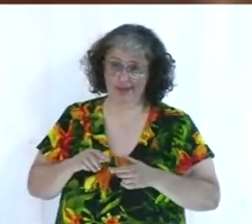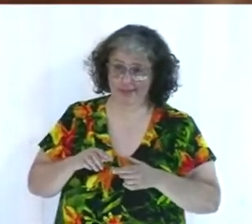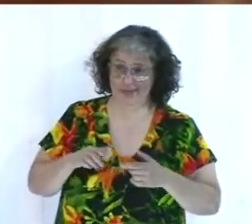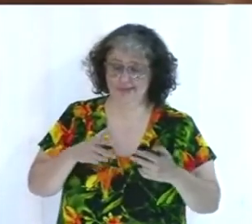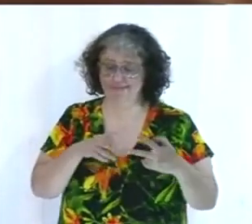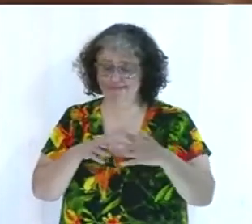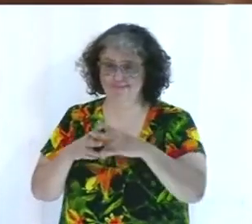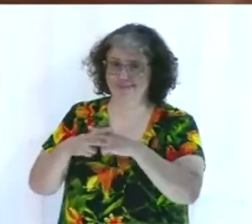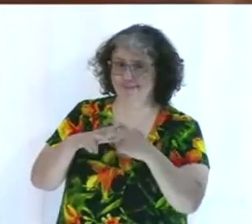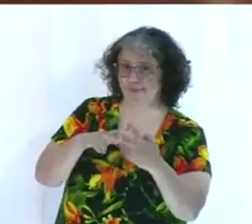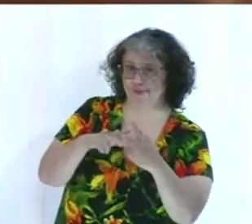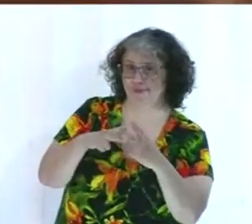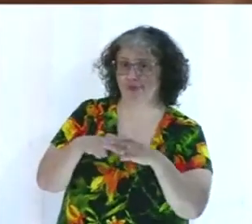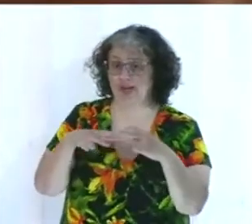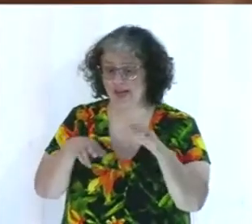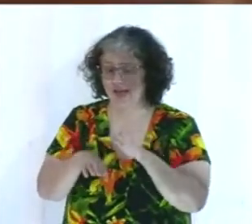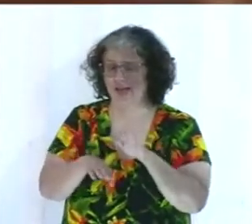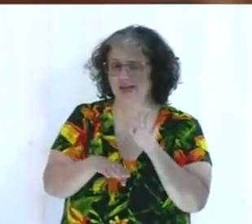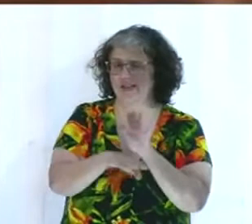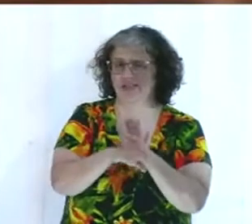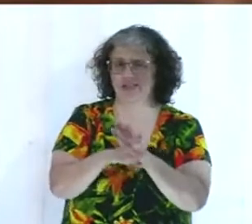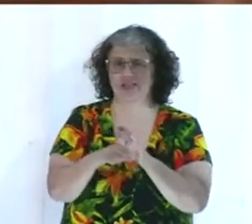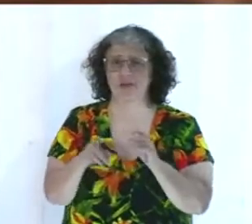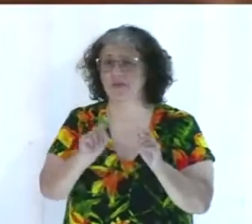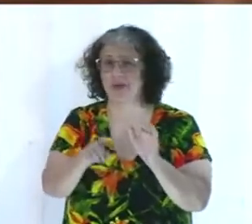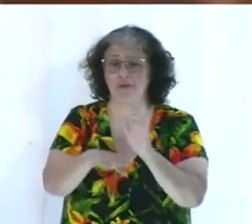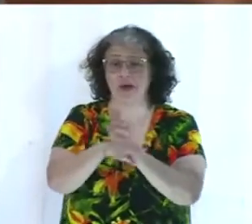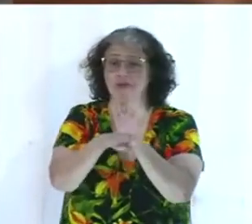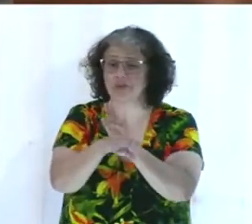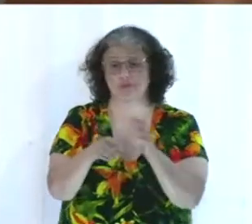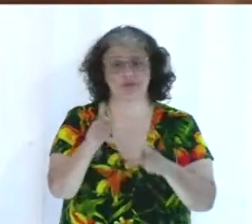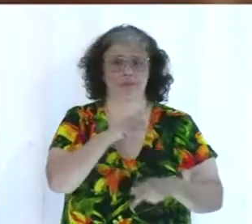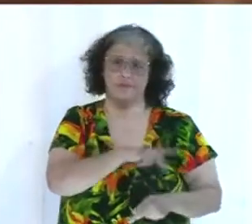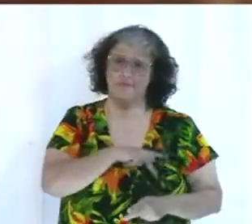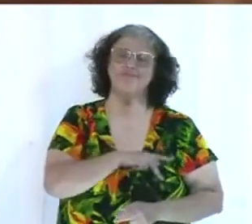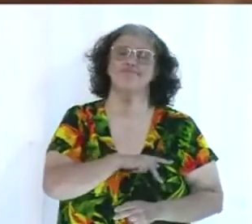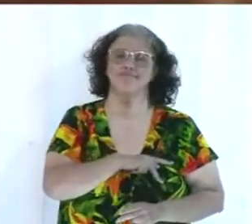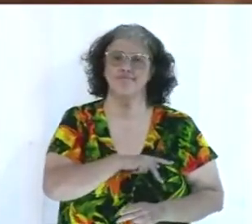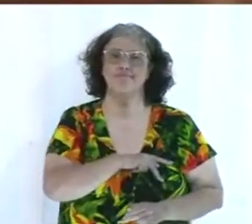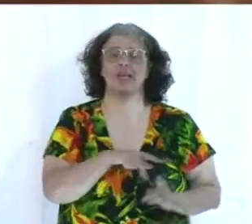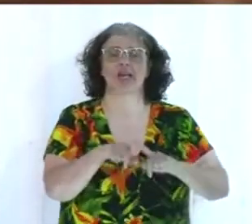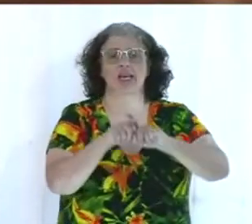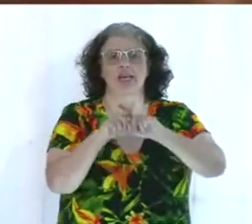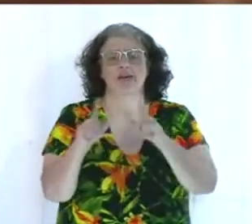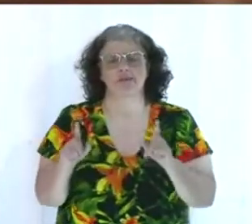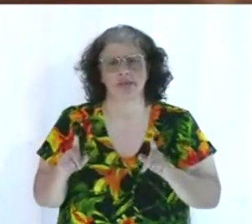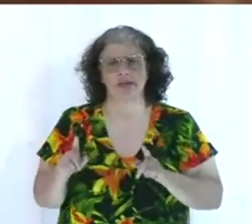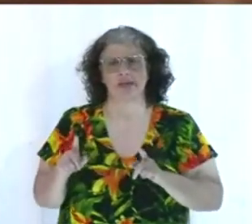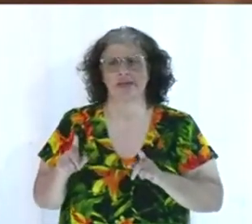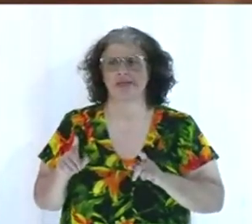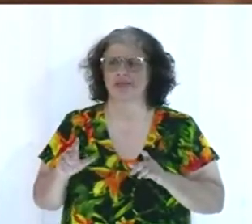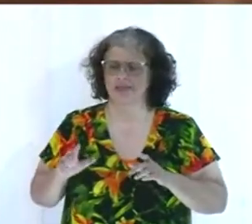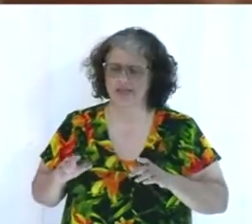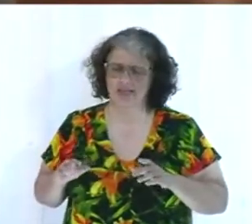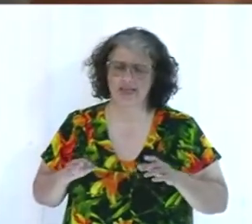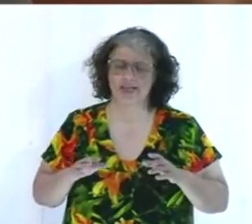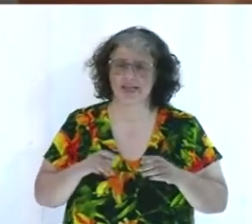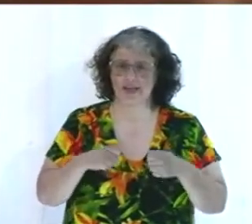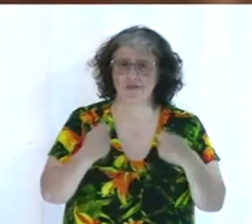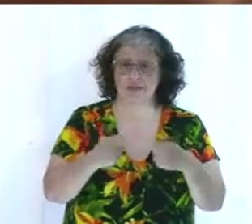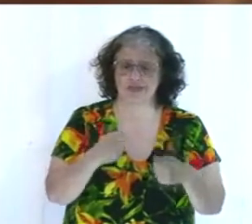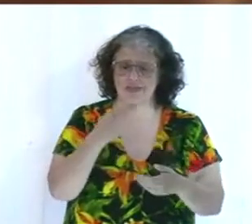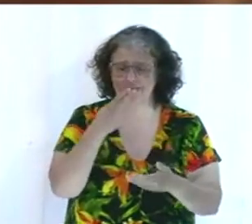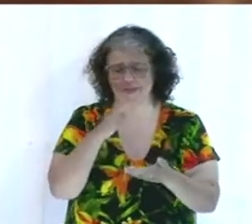destinada apenas a uma única igreja. É uma carta que vai para um colegiado de cidades, de irmãos, de igrejas. Antioquia da